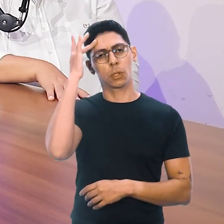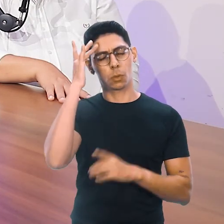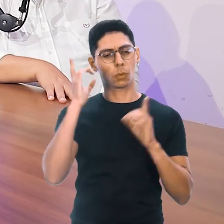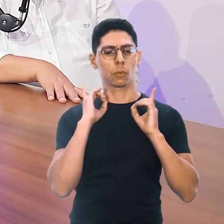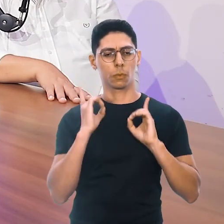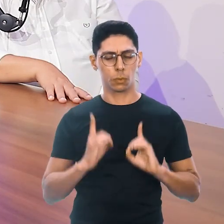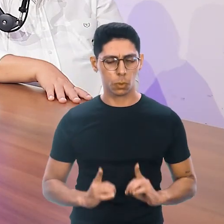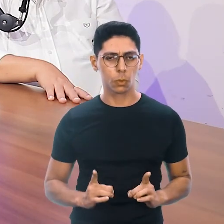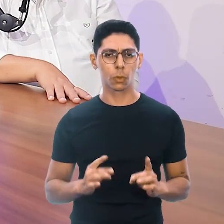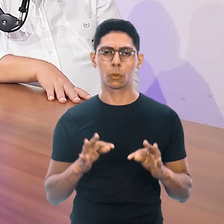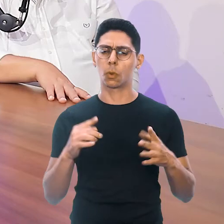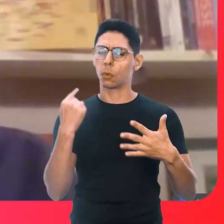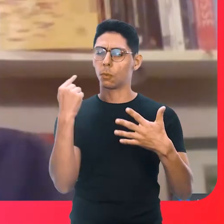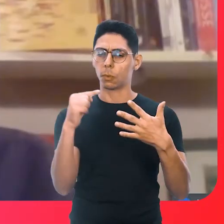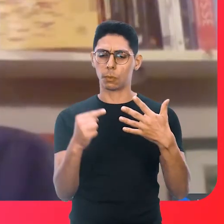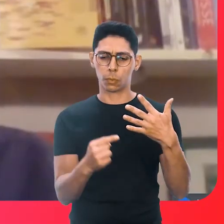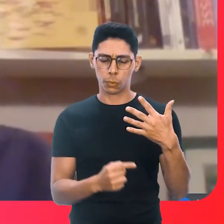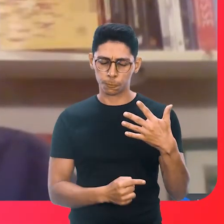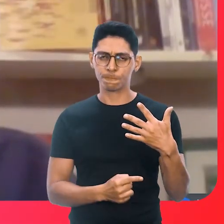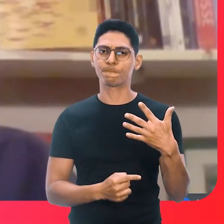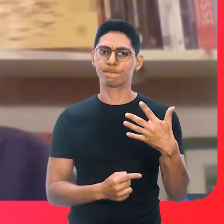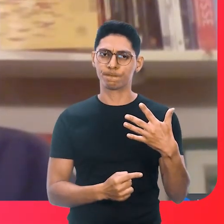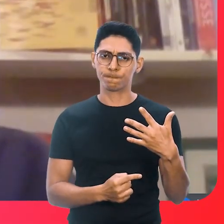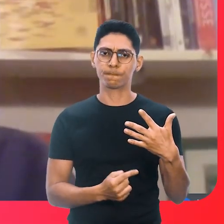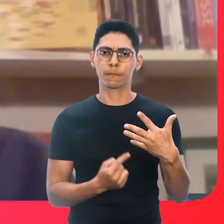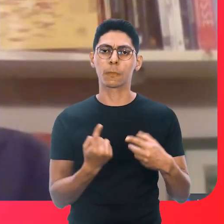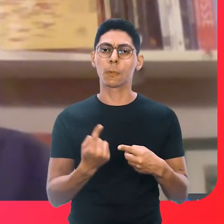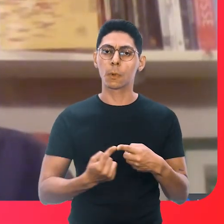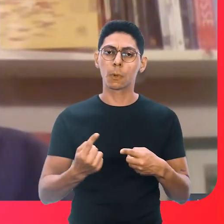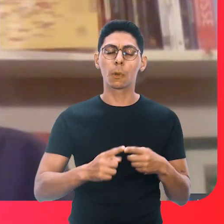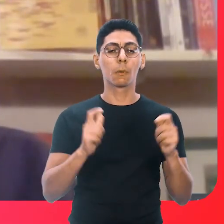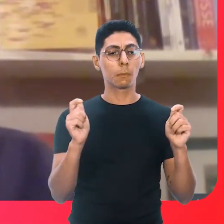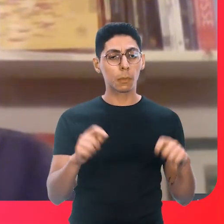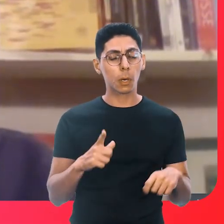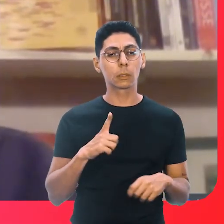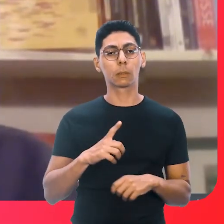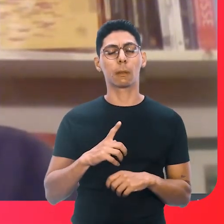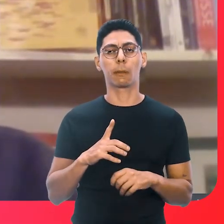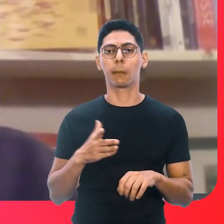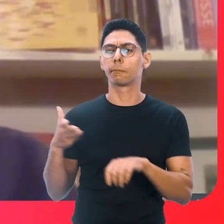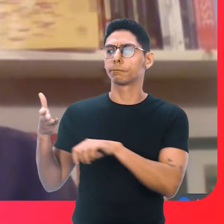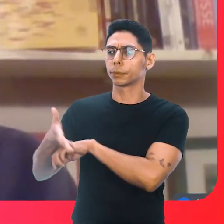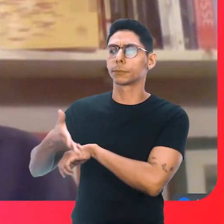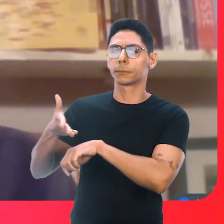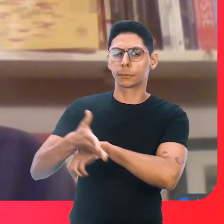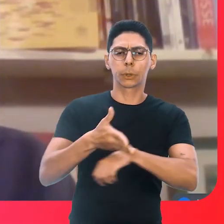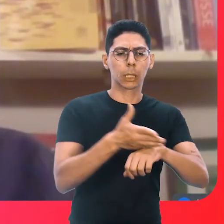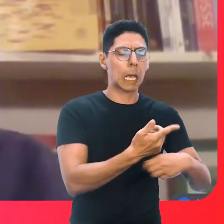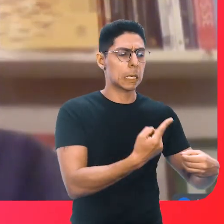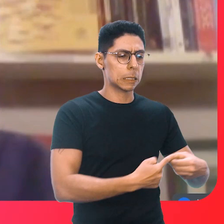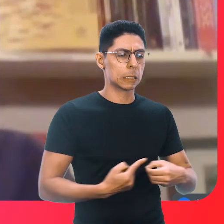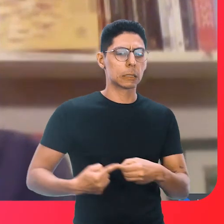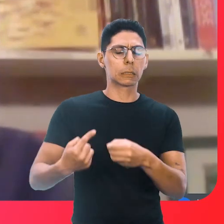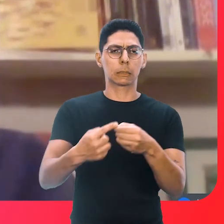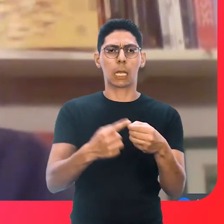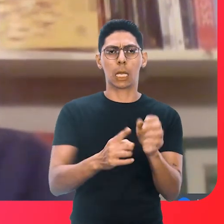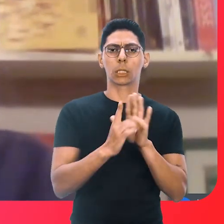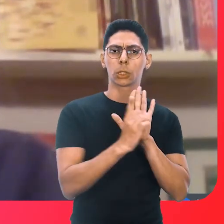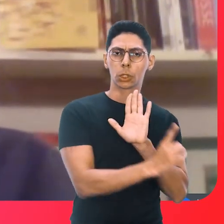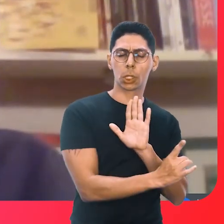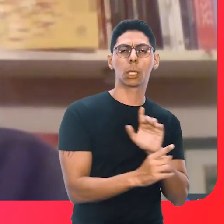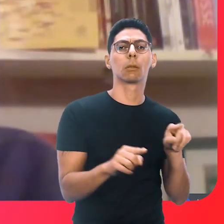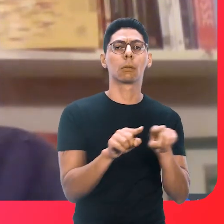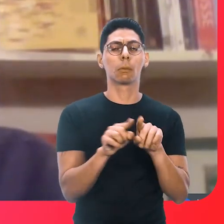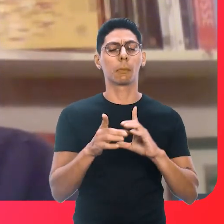deficiência, em todos os aspectos, Antônio. No sentido que a gente tenha acesso à cidade, acesso a direitos, acesso